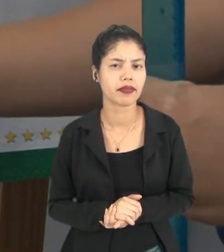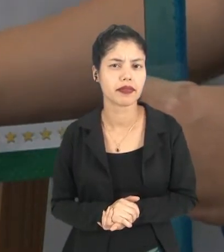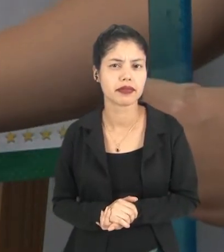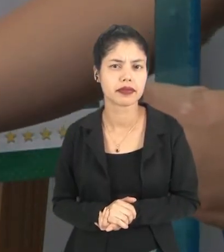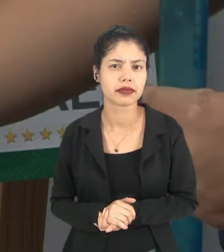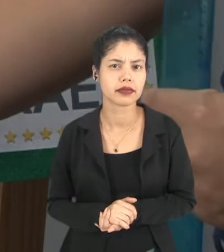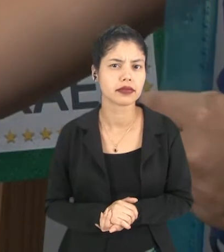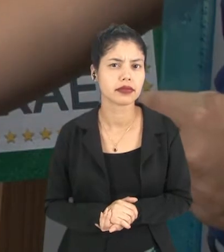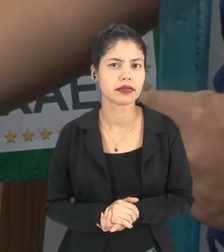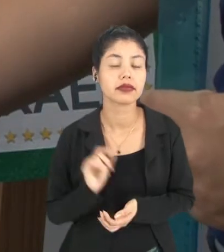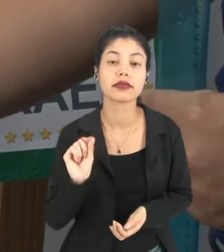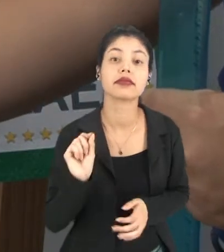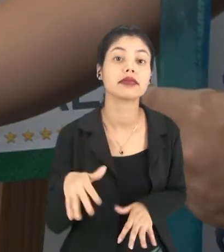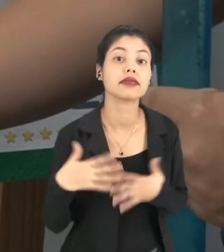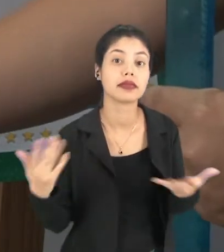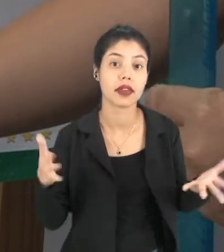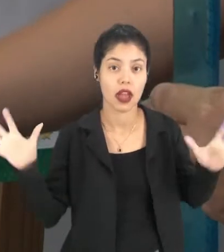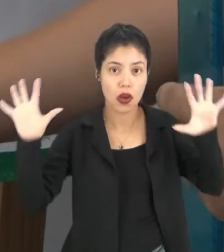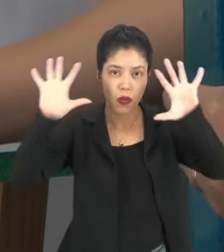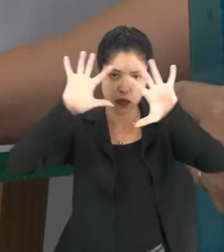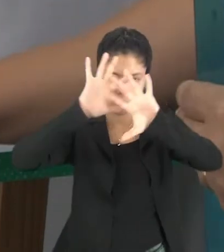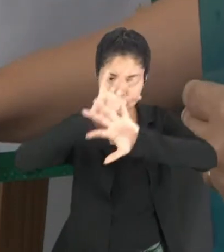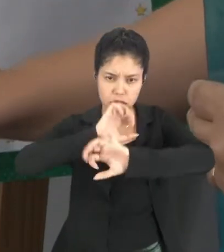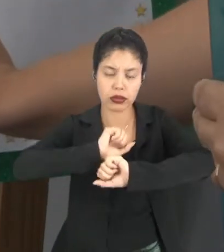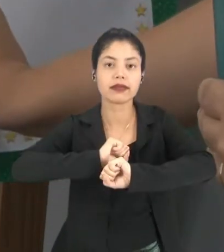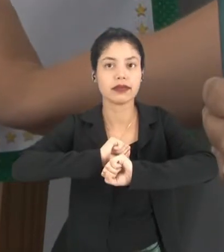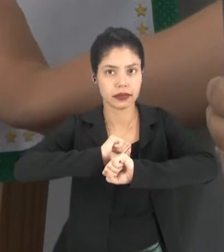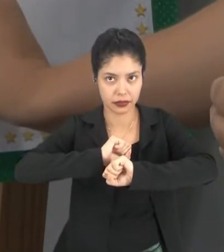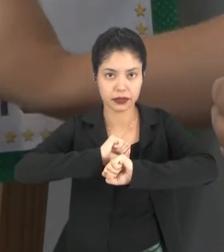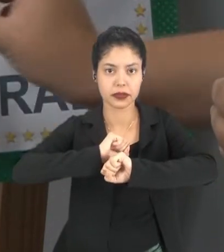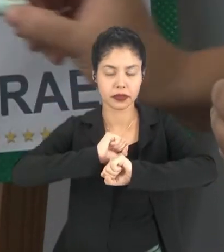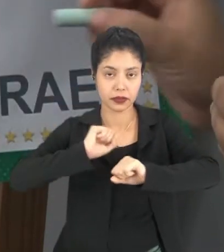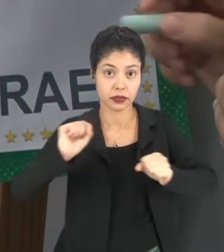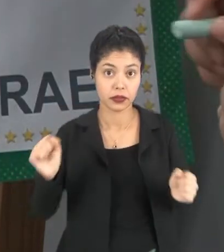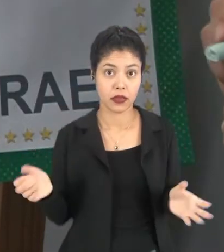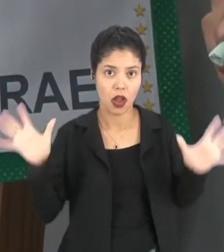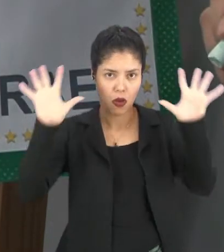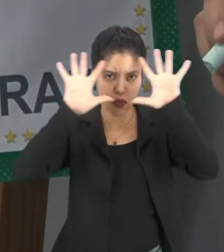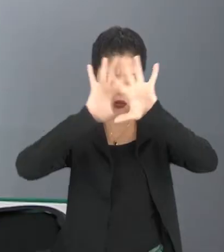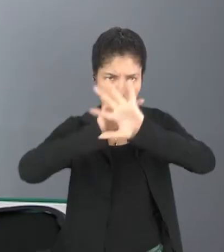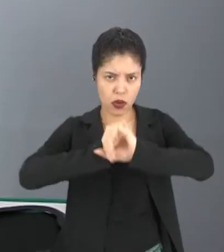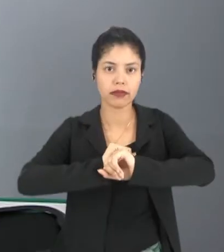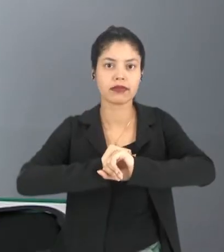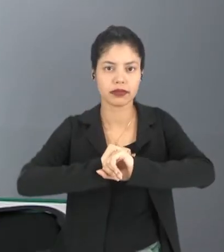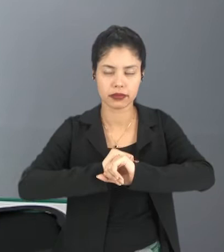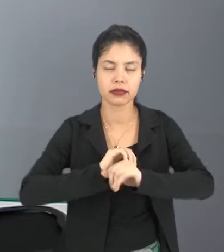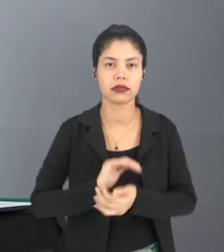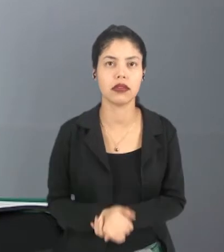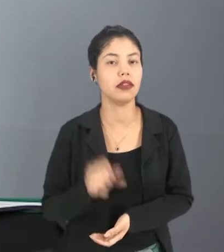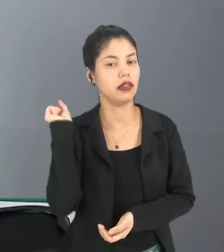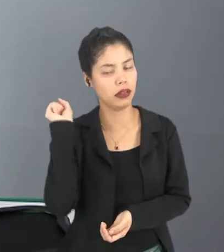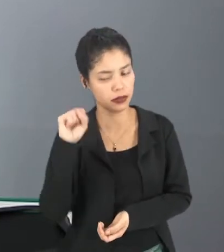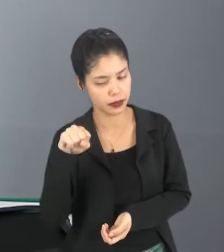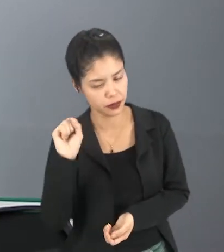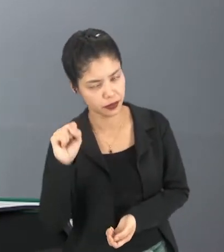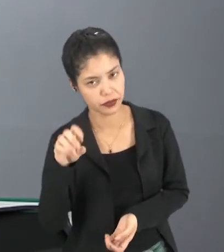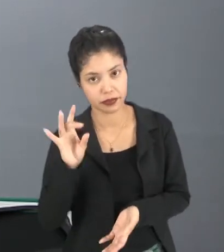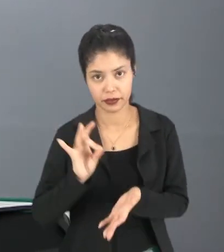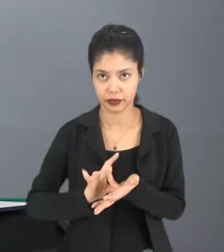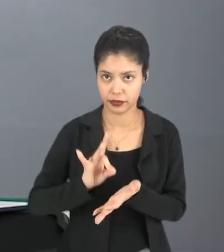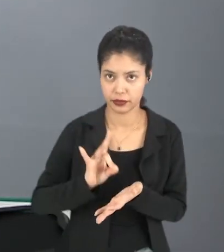Que são escuras. Ó, escuridão! Isso